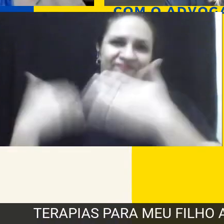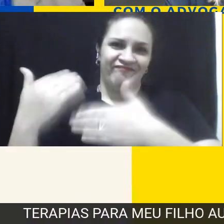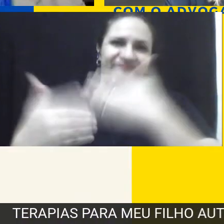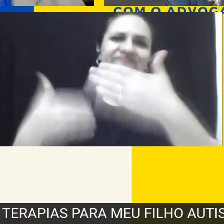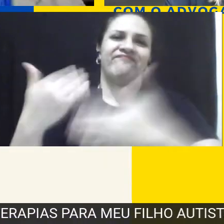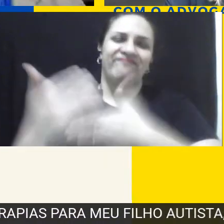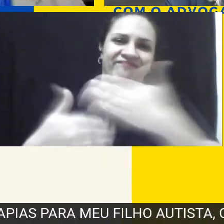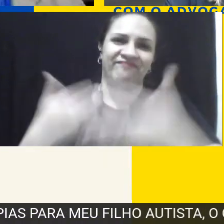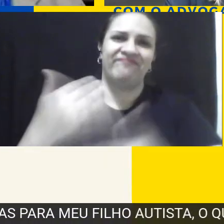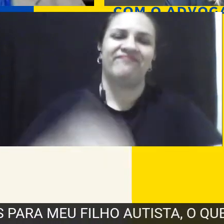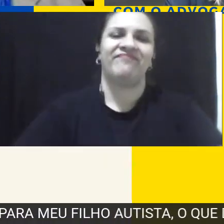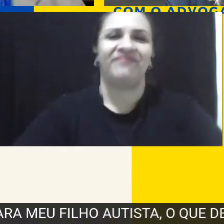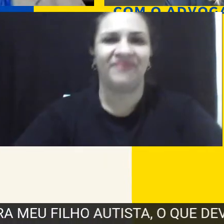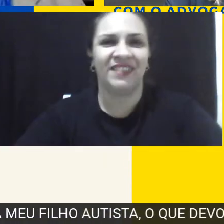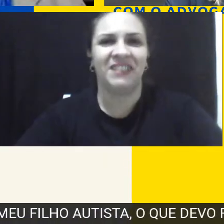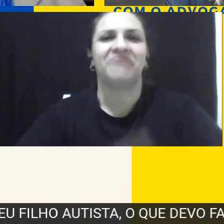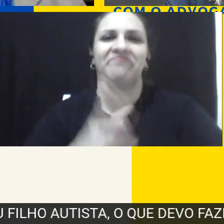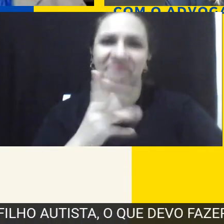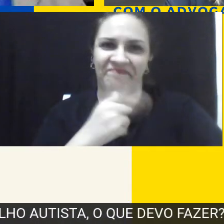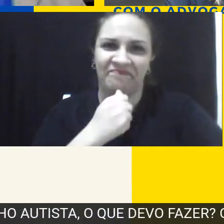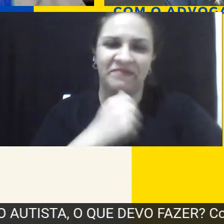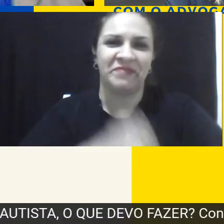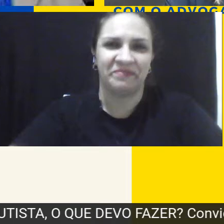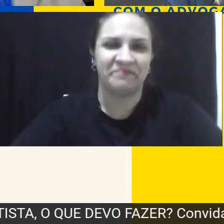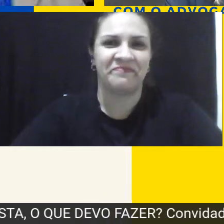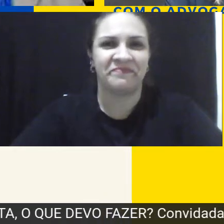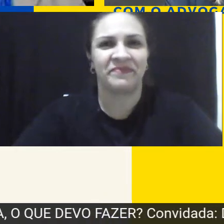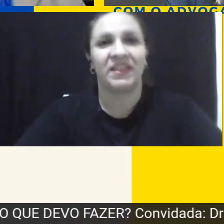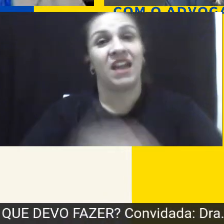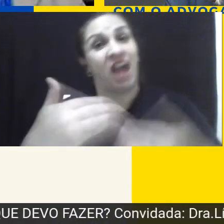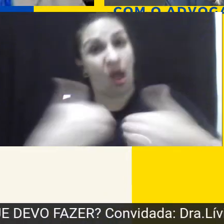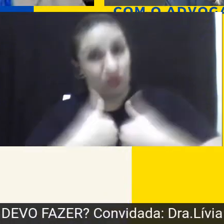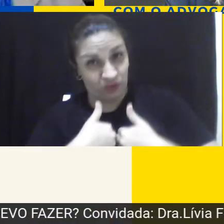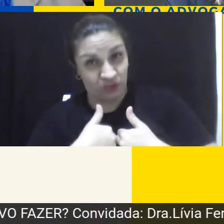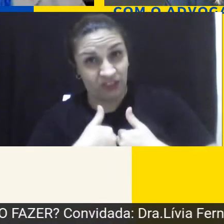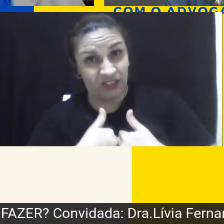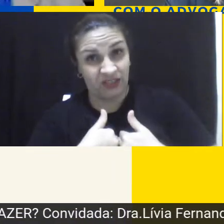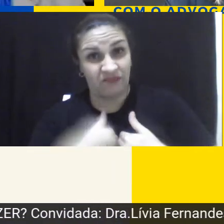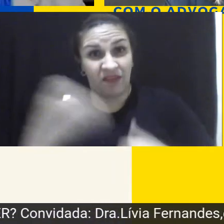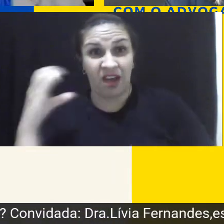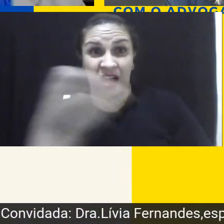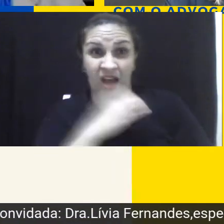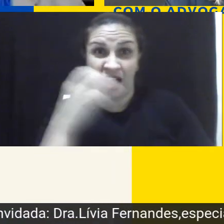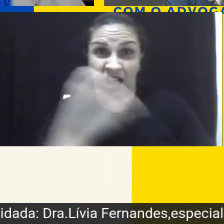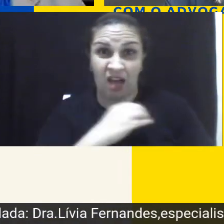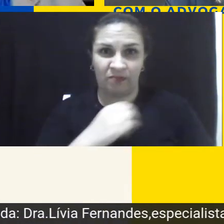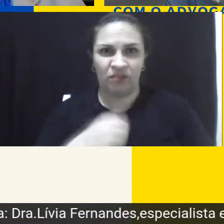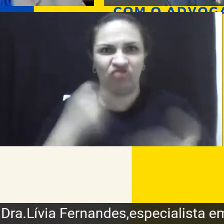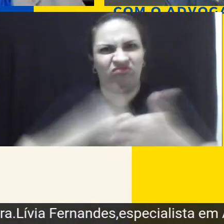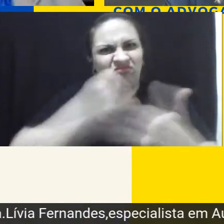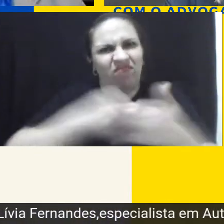processo legislativo que, quando é para os autistas, aí tramita mais rápido que nós vamos atrás, né?